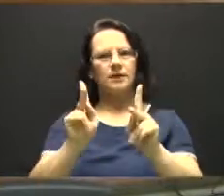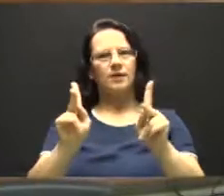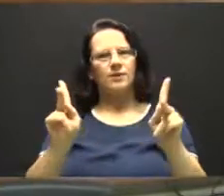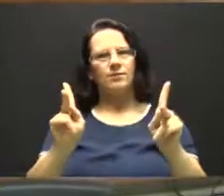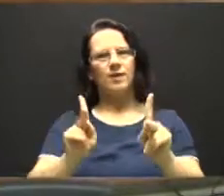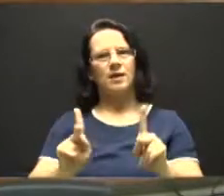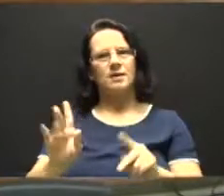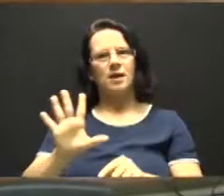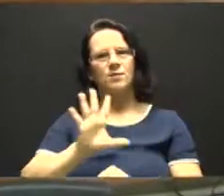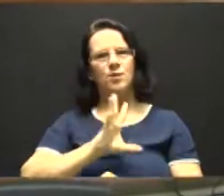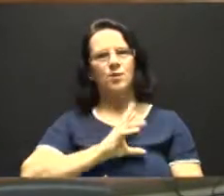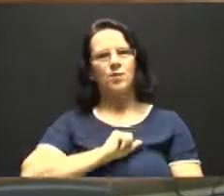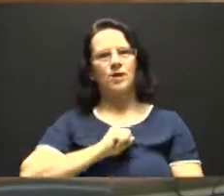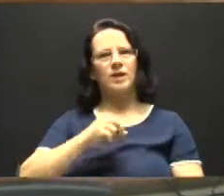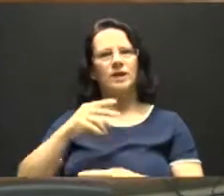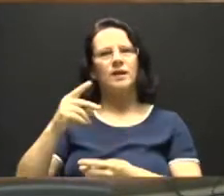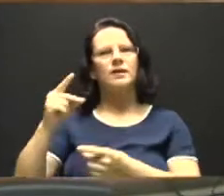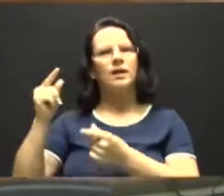haiti